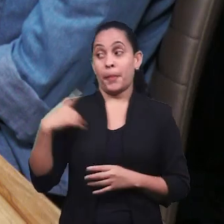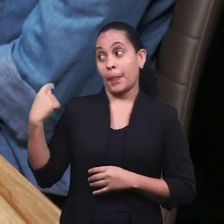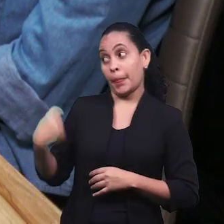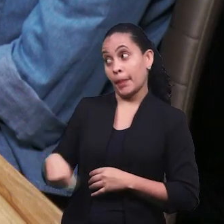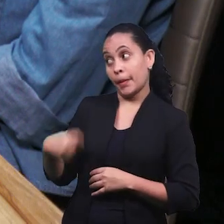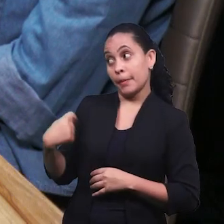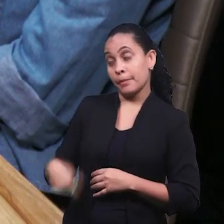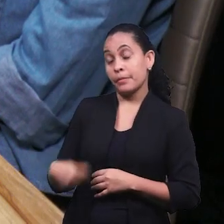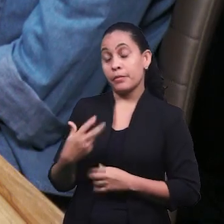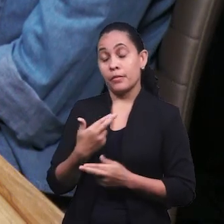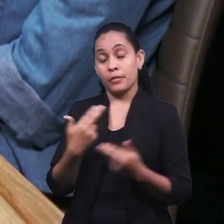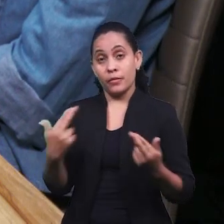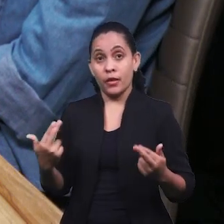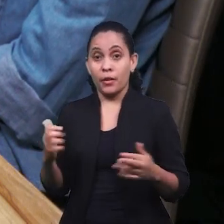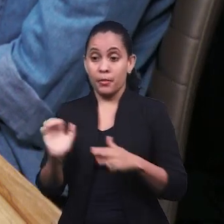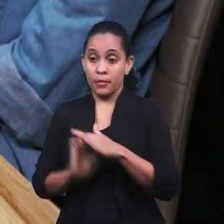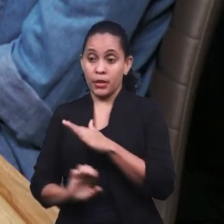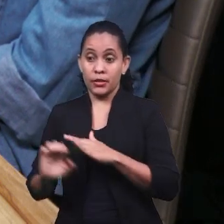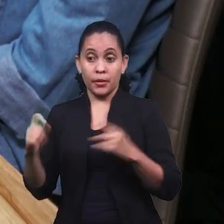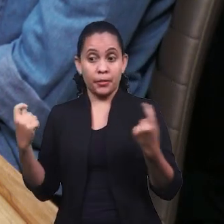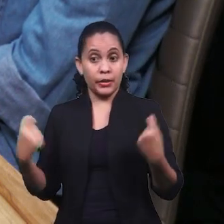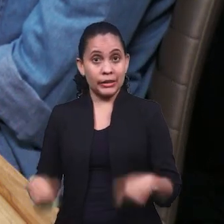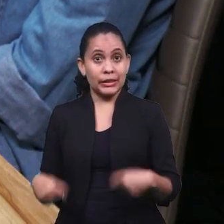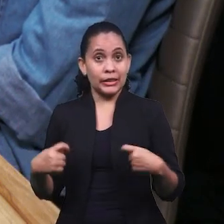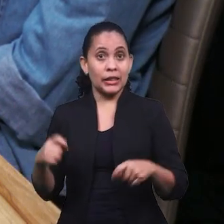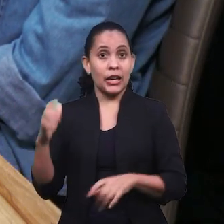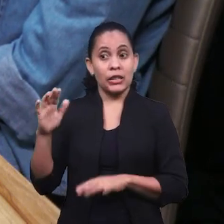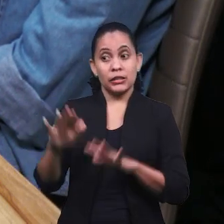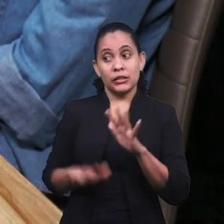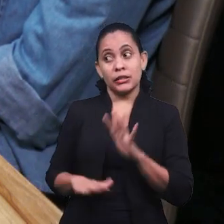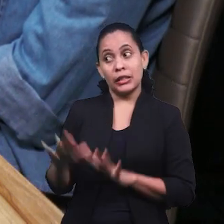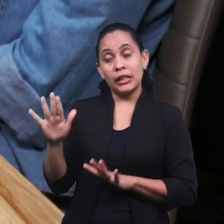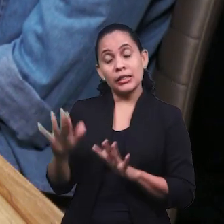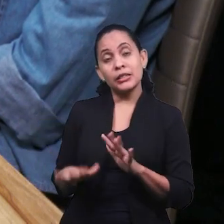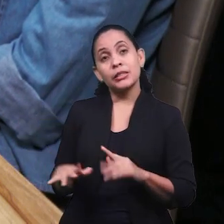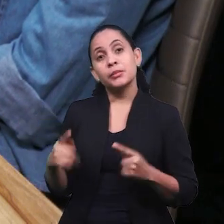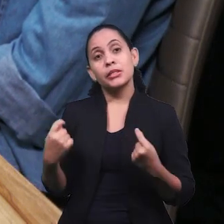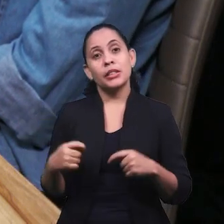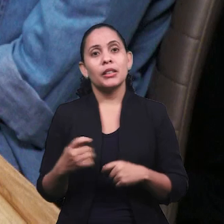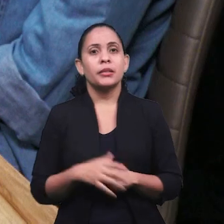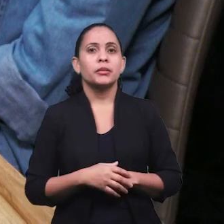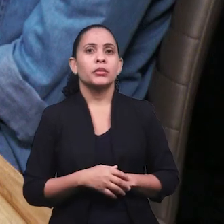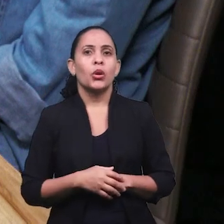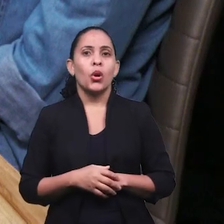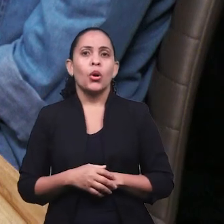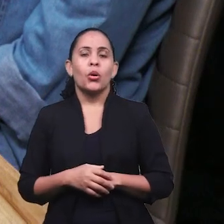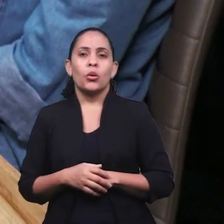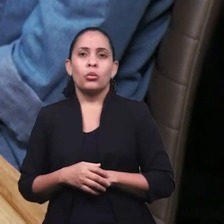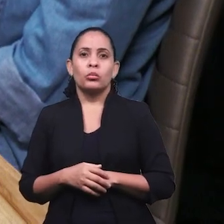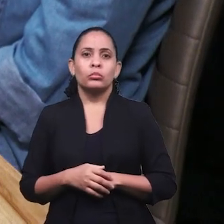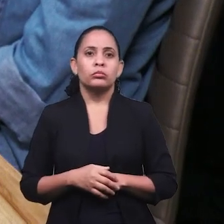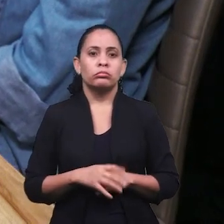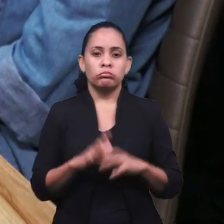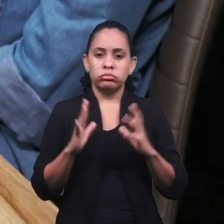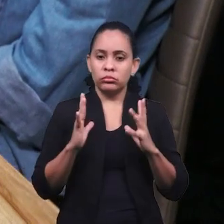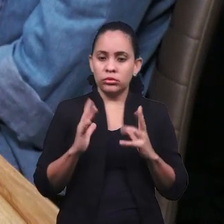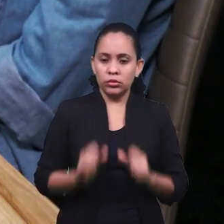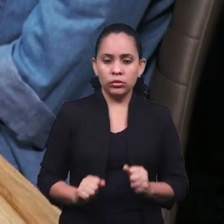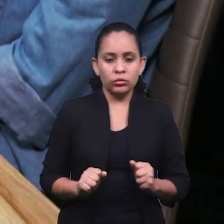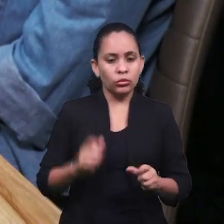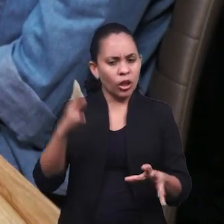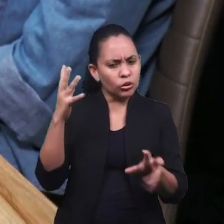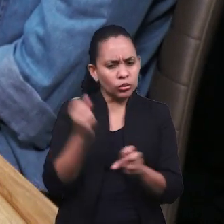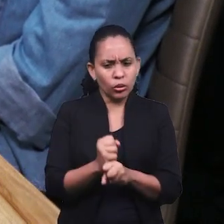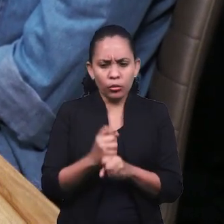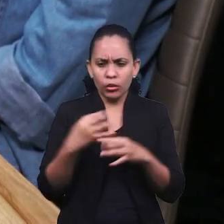pelos dados, Você não pega, mais no achismo, você né? pega ali, por exemplo, 3 números em separado, dia, mês e ano, né? O Uhum. que